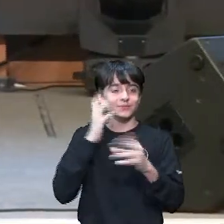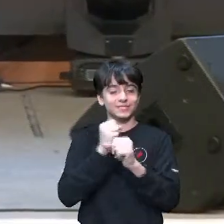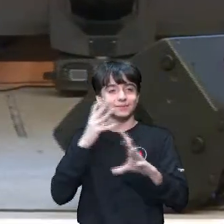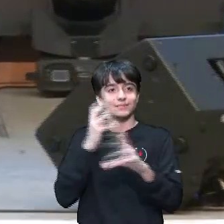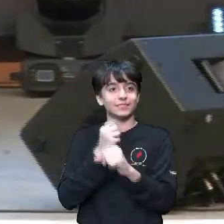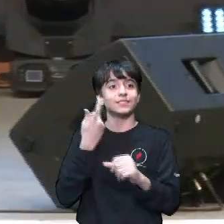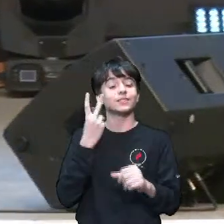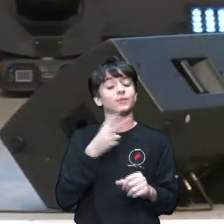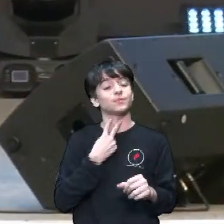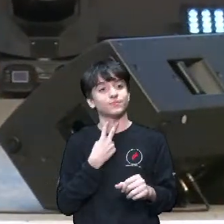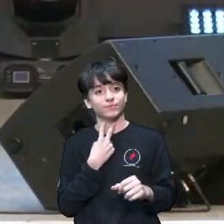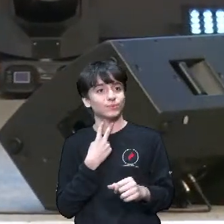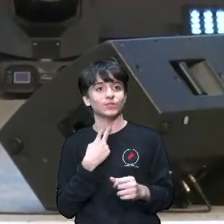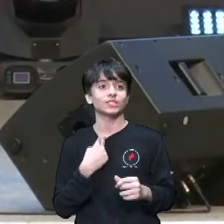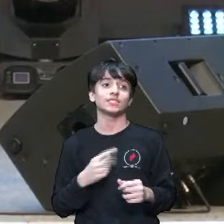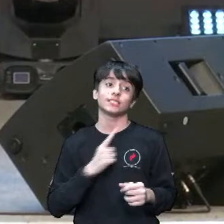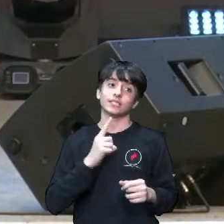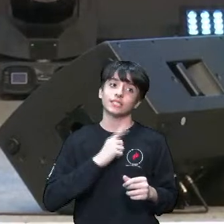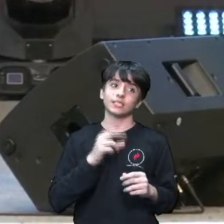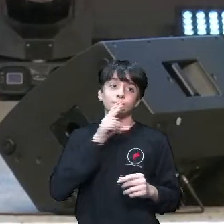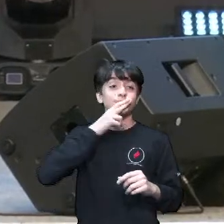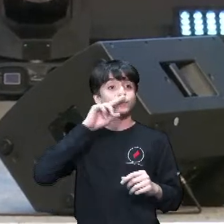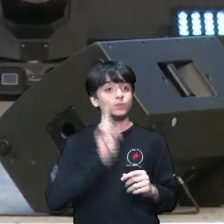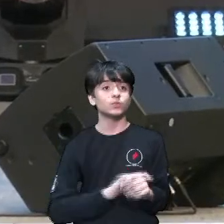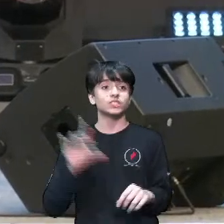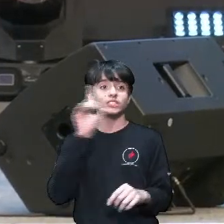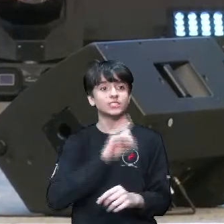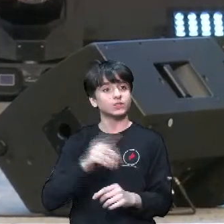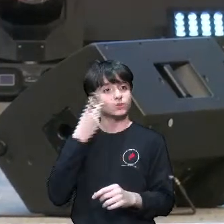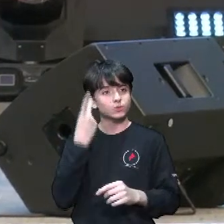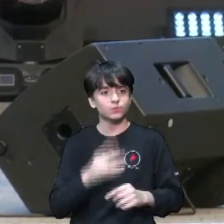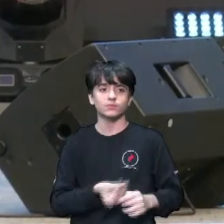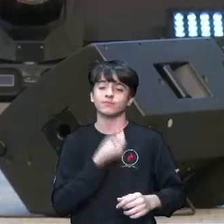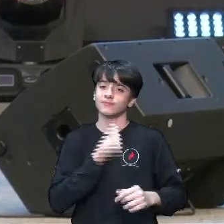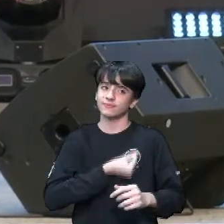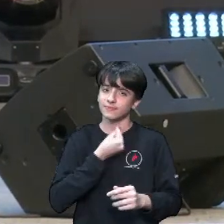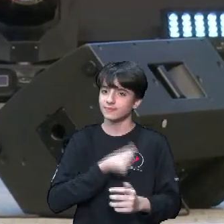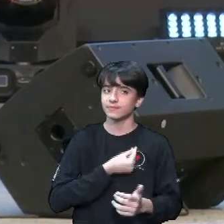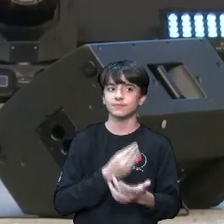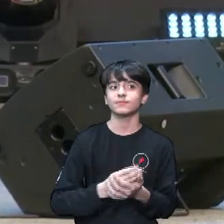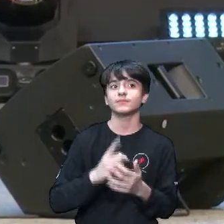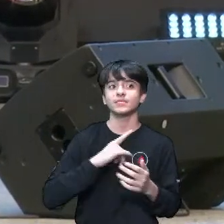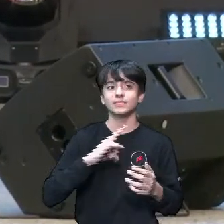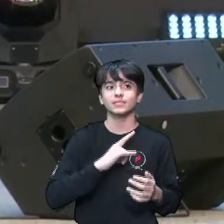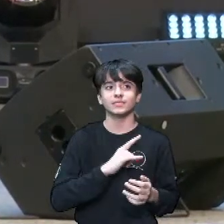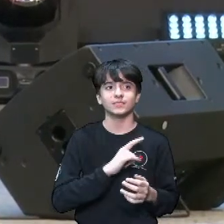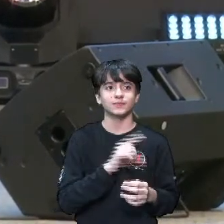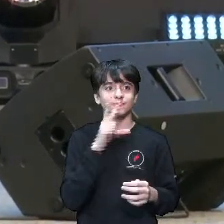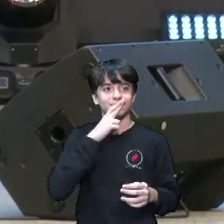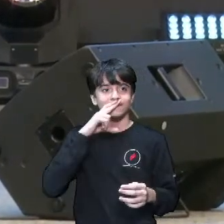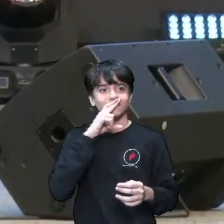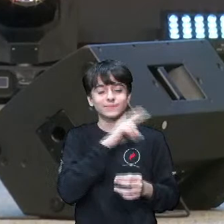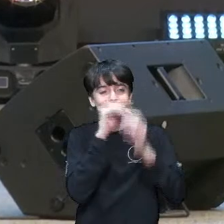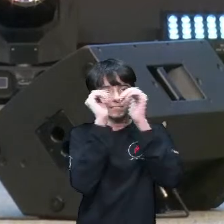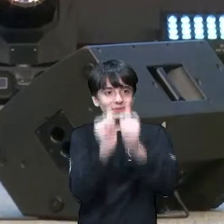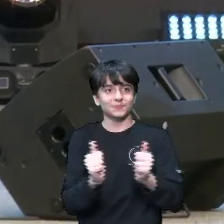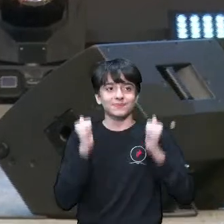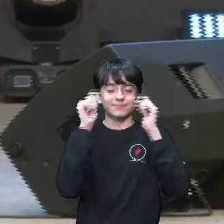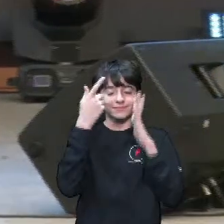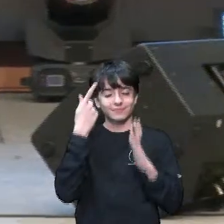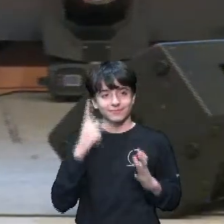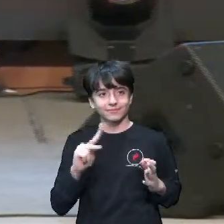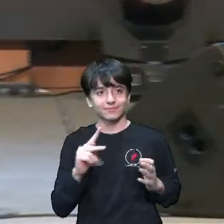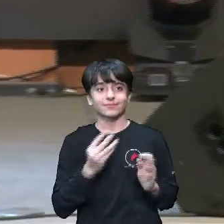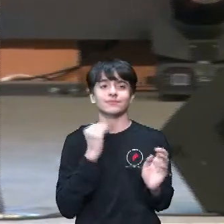Vai gerar uma resposta de Deus sobre a sua vida, vai gerar algo grande na sua vida. Se eu fosse ficar falando aqui, irmãos,